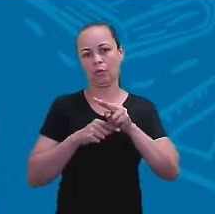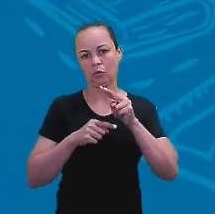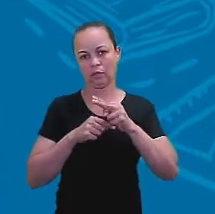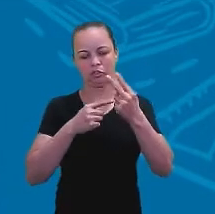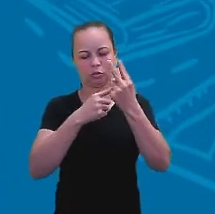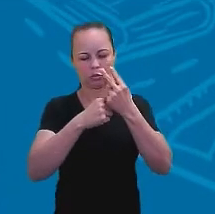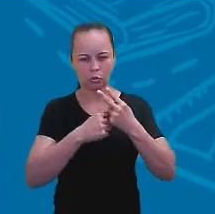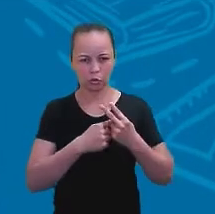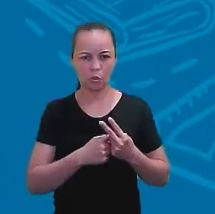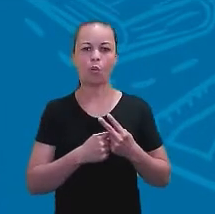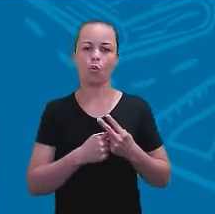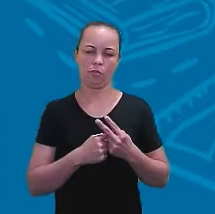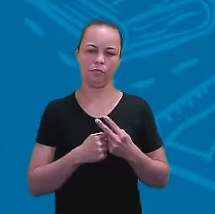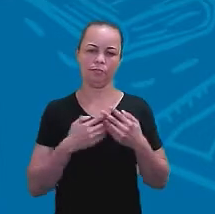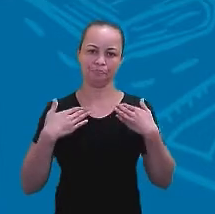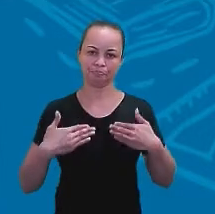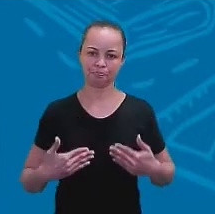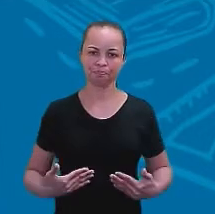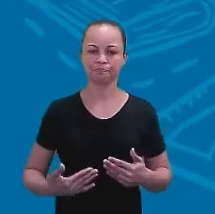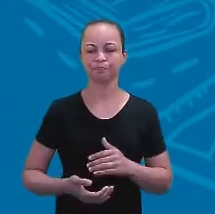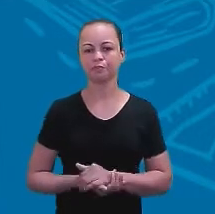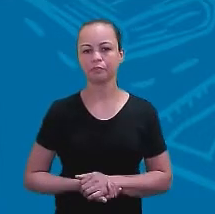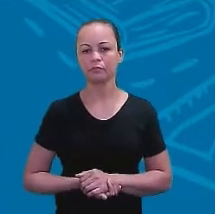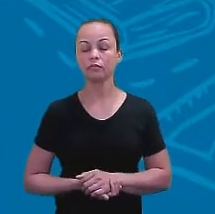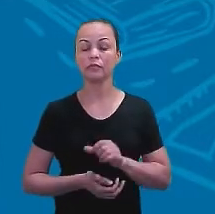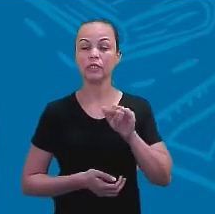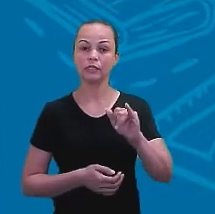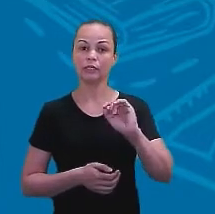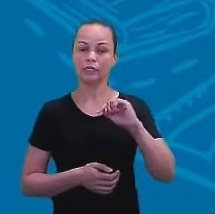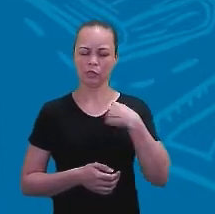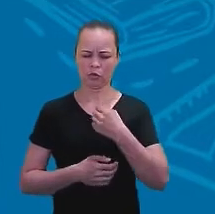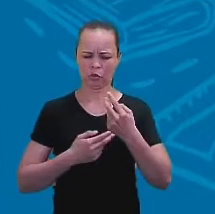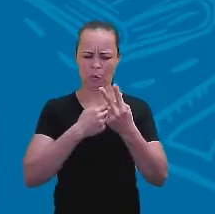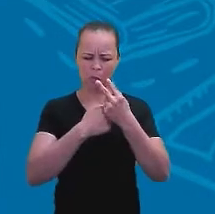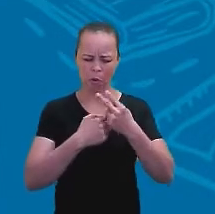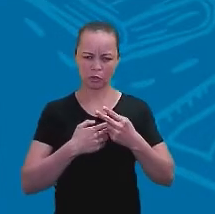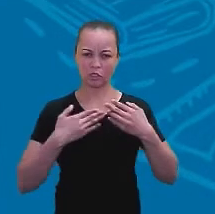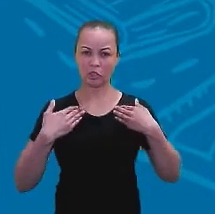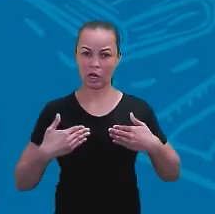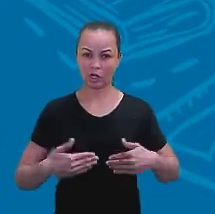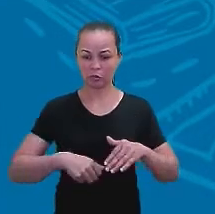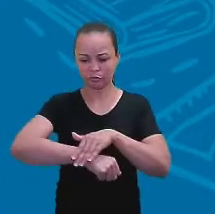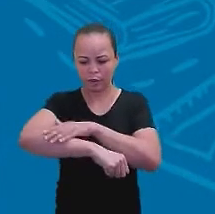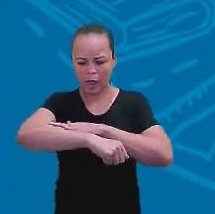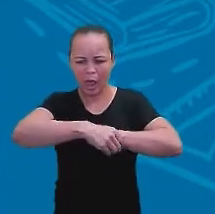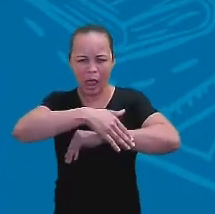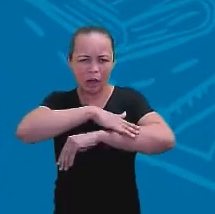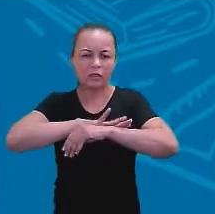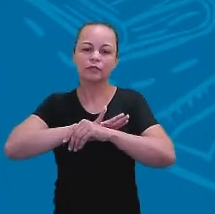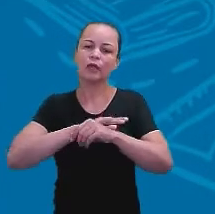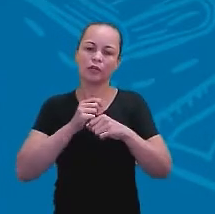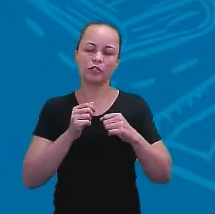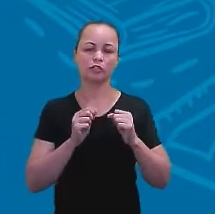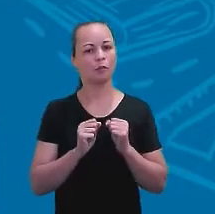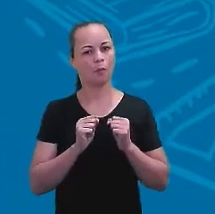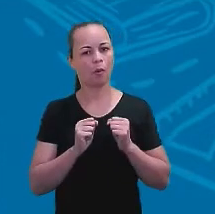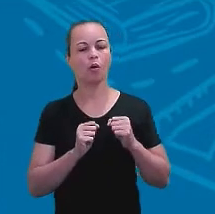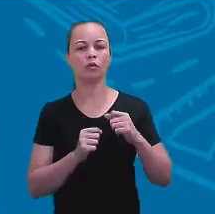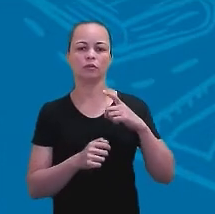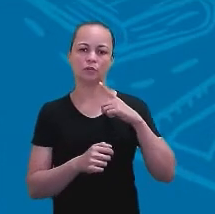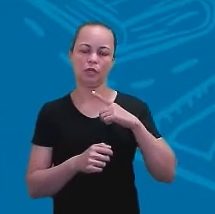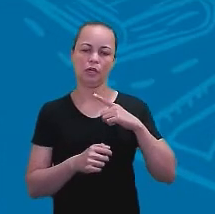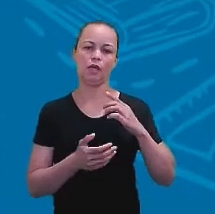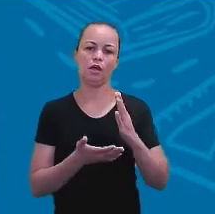né? Protegendo o nosso corpo, afinal, né? Se a gente não proteger aí a nossa pele, por exemplo, dos raios solares, a gente pode desenvolver